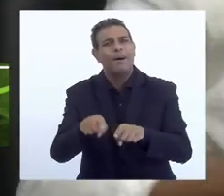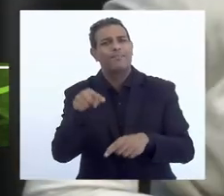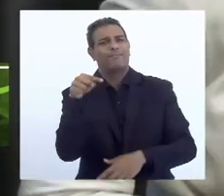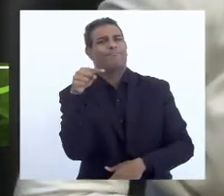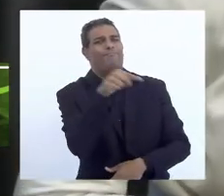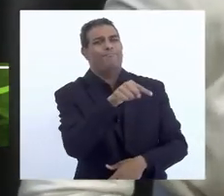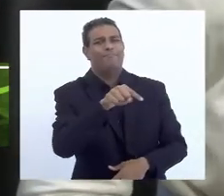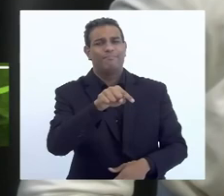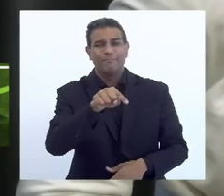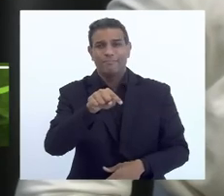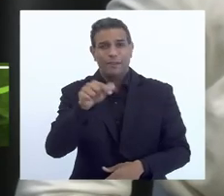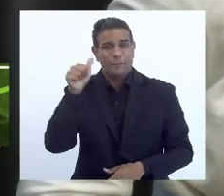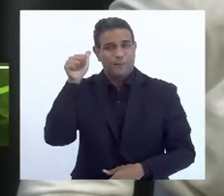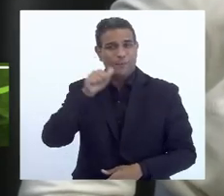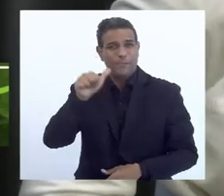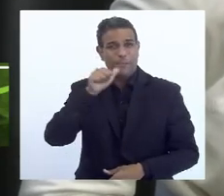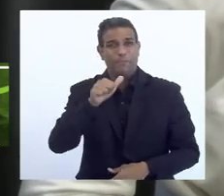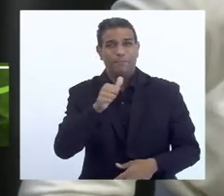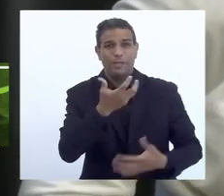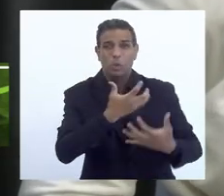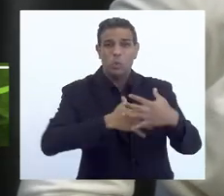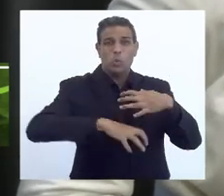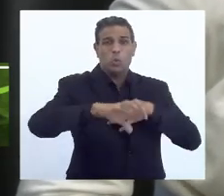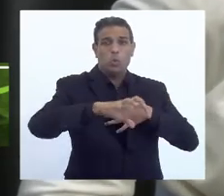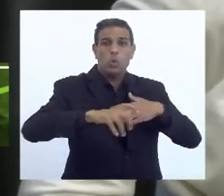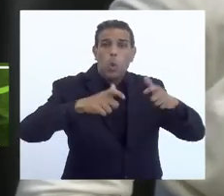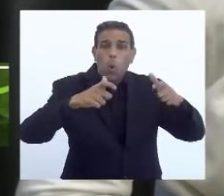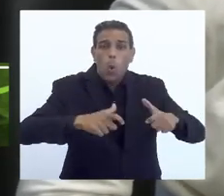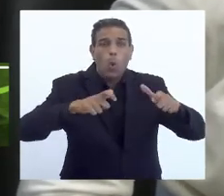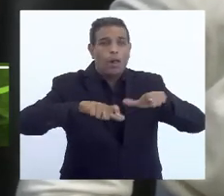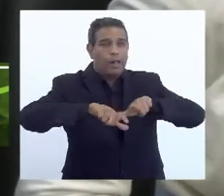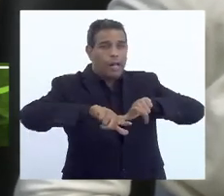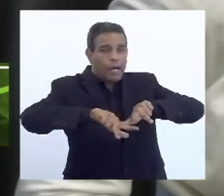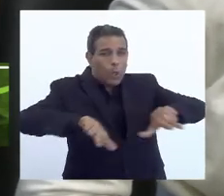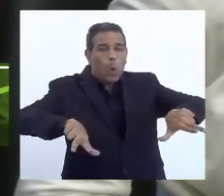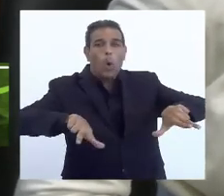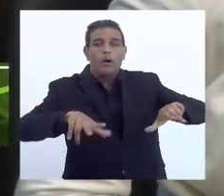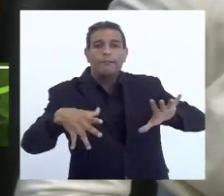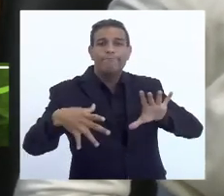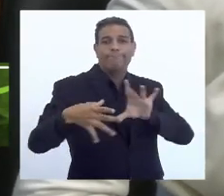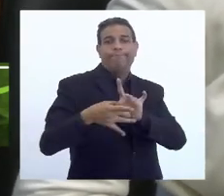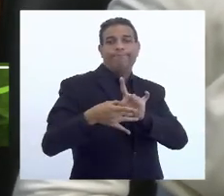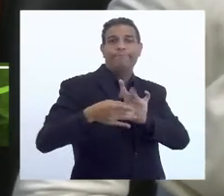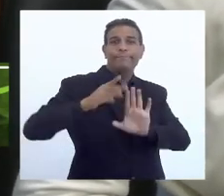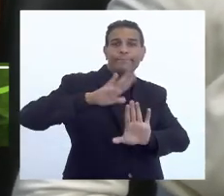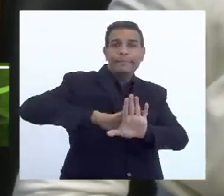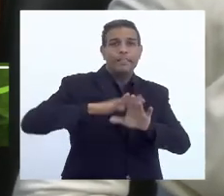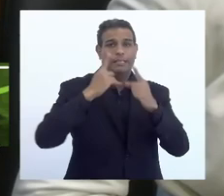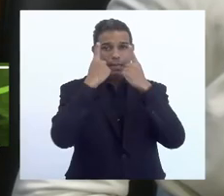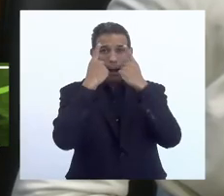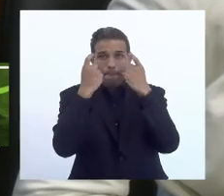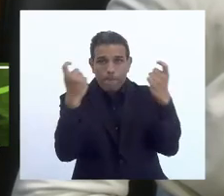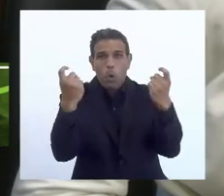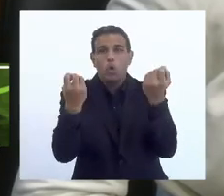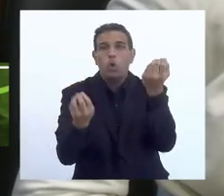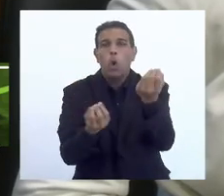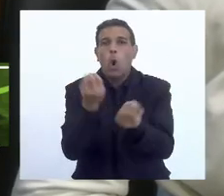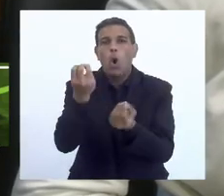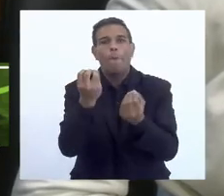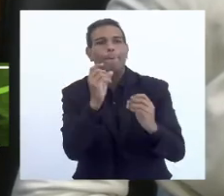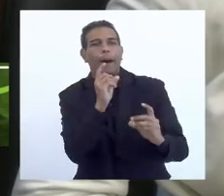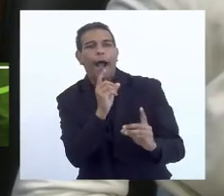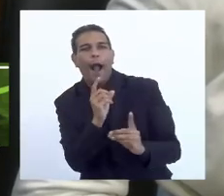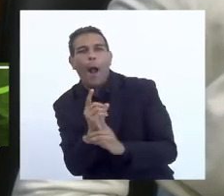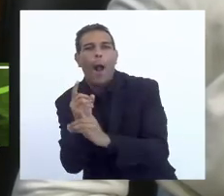conceito que ela fala da dororidade, né? Do lugar comum da dor. E a violência política de gênero nos faz nos encontrar num lugar de